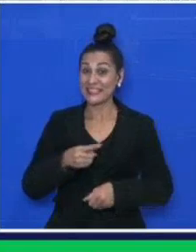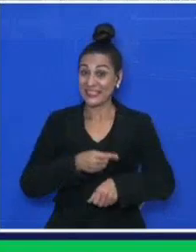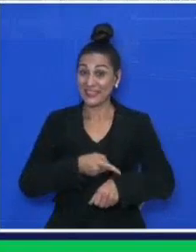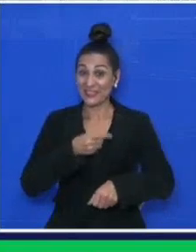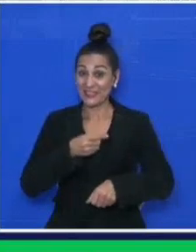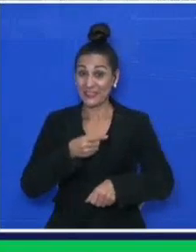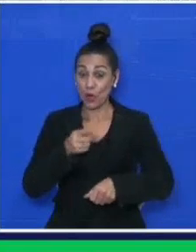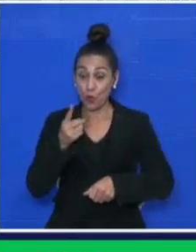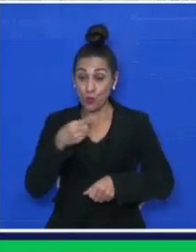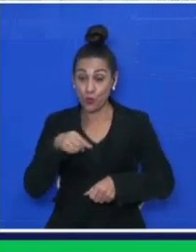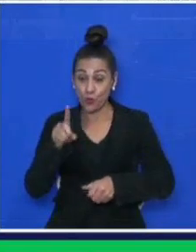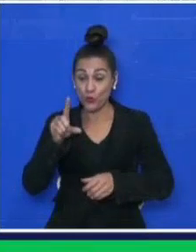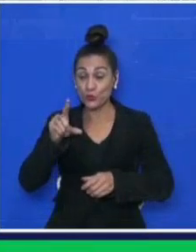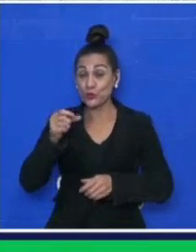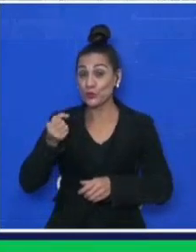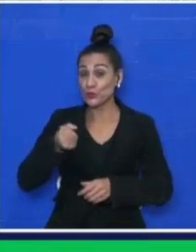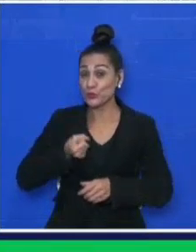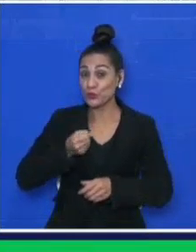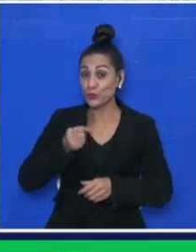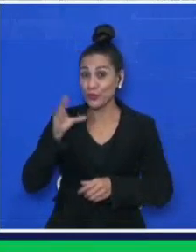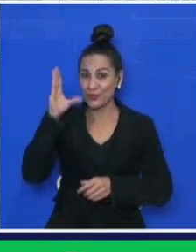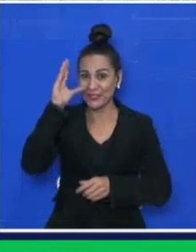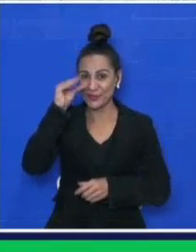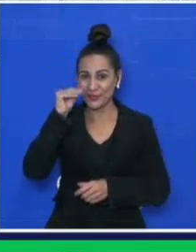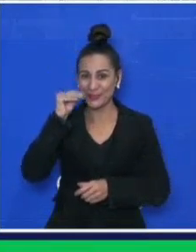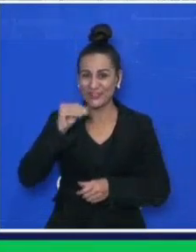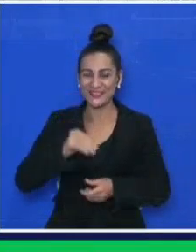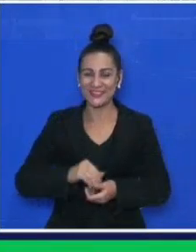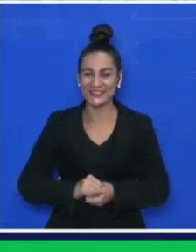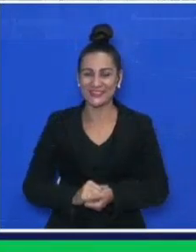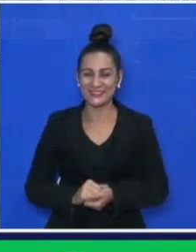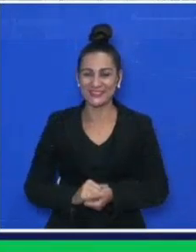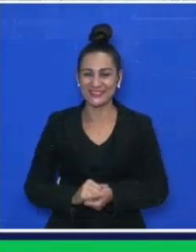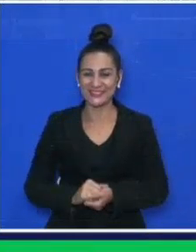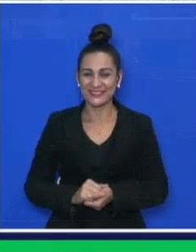E agora sim, o último número da noite.